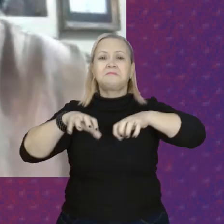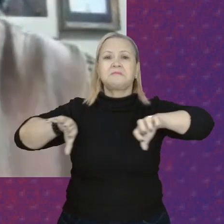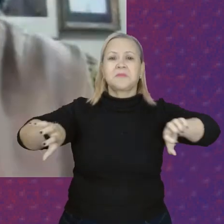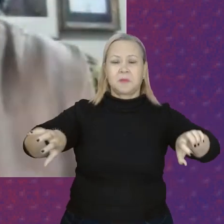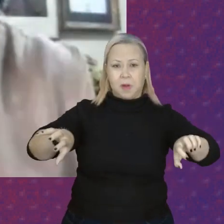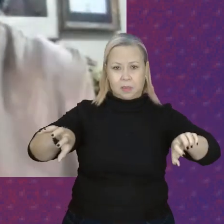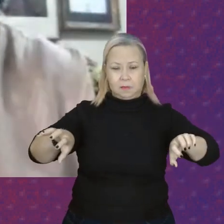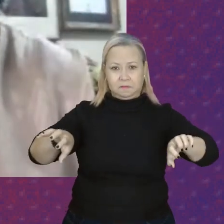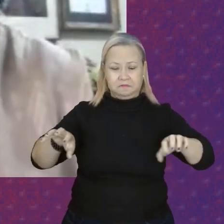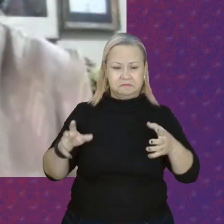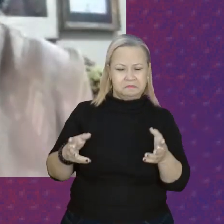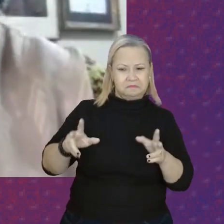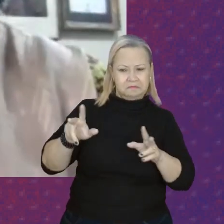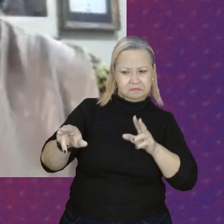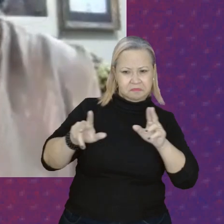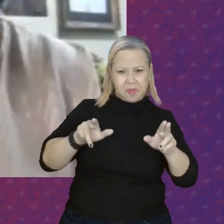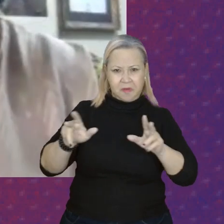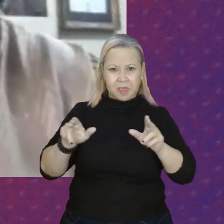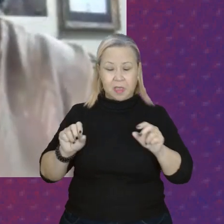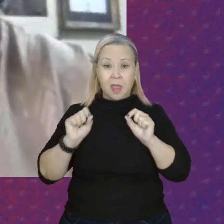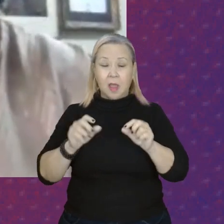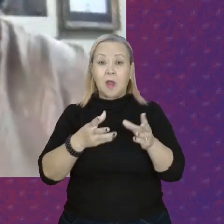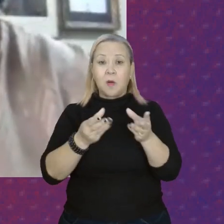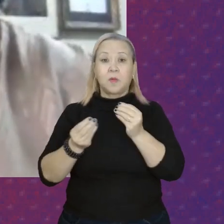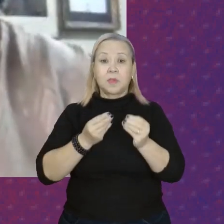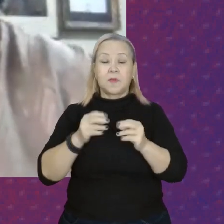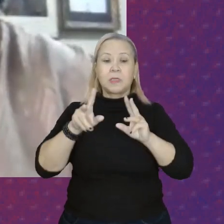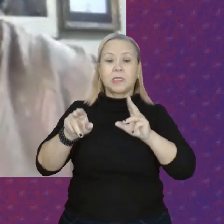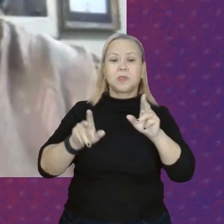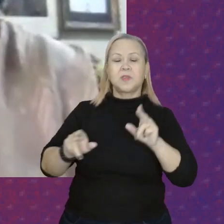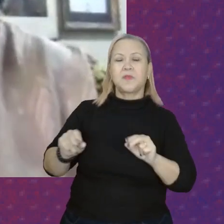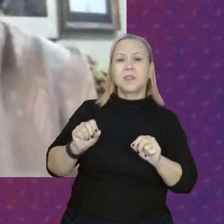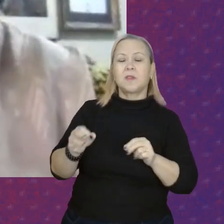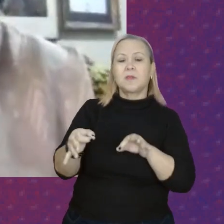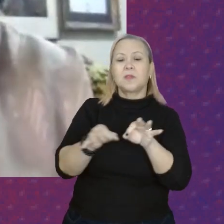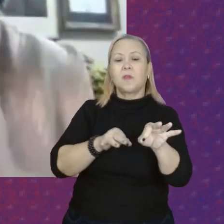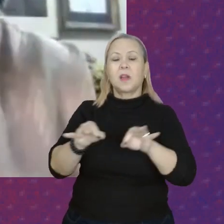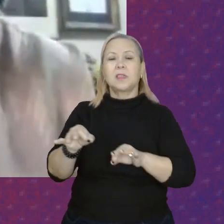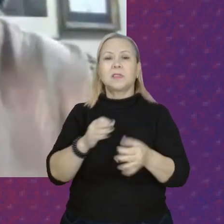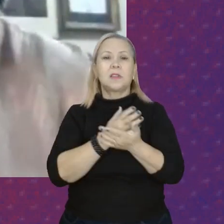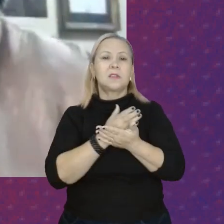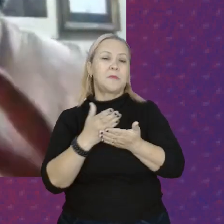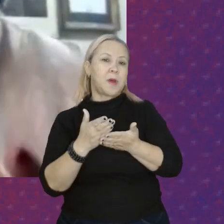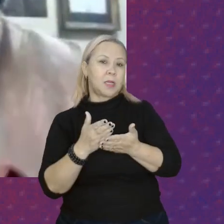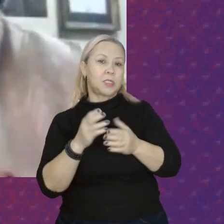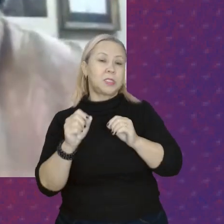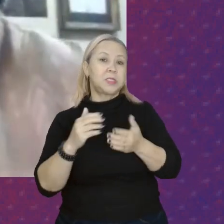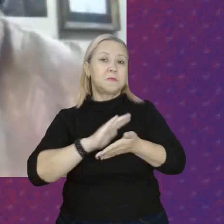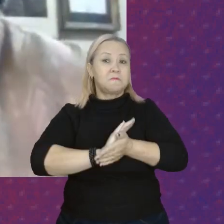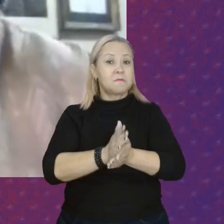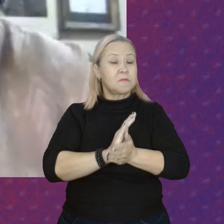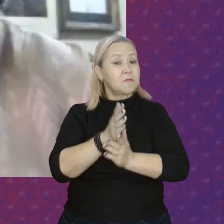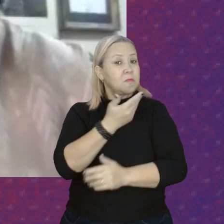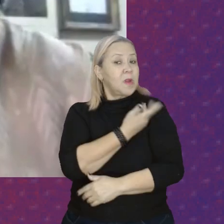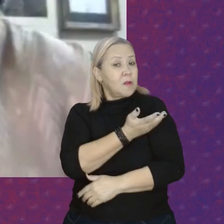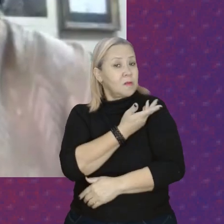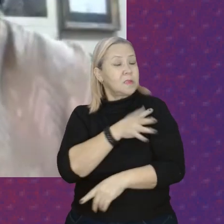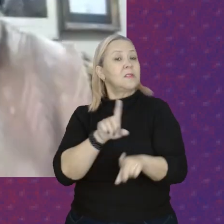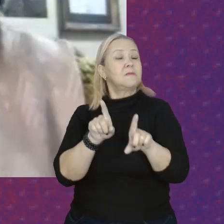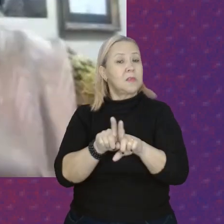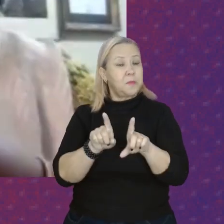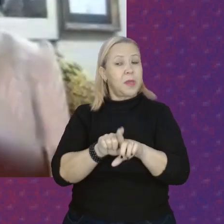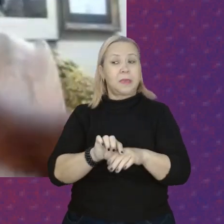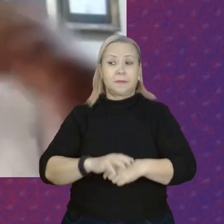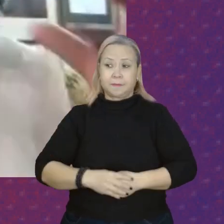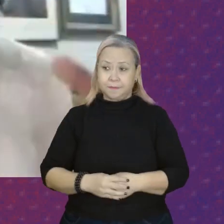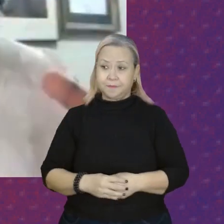Muitas vezes, essas distinções elas vão ser construídas, né, a partir de preconceitos também.